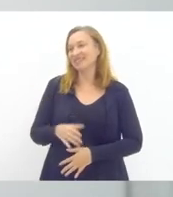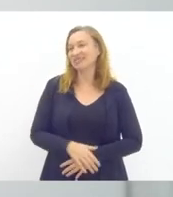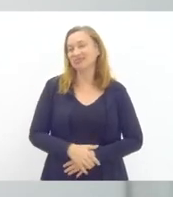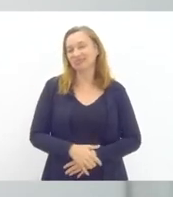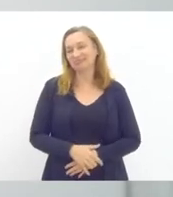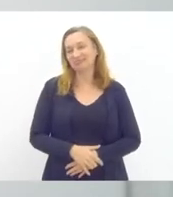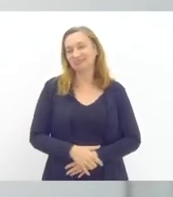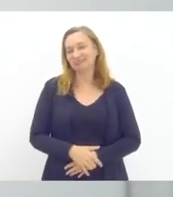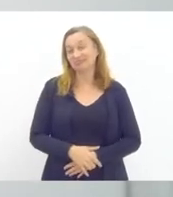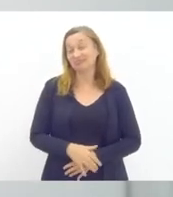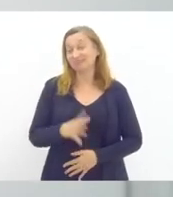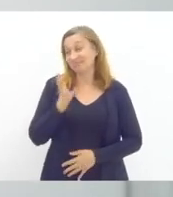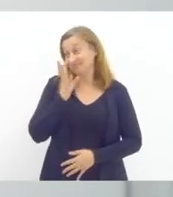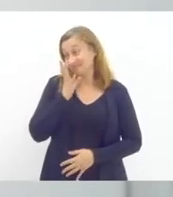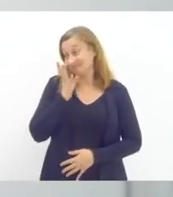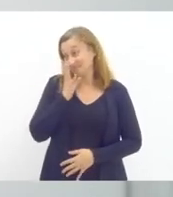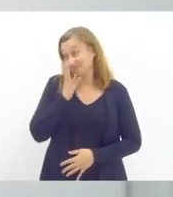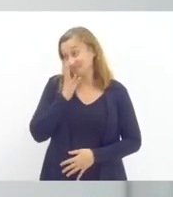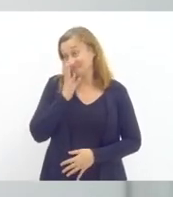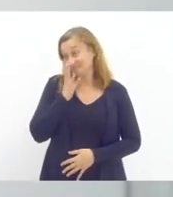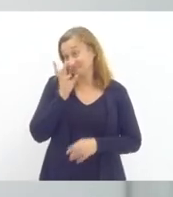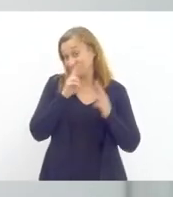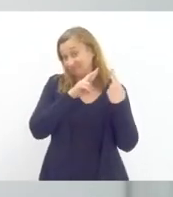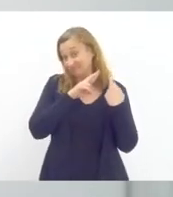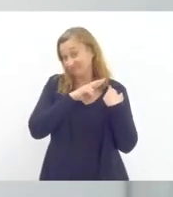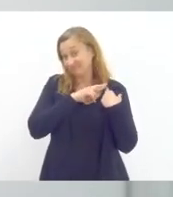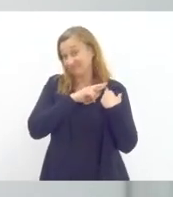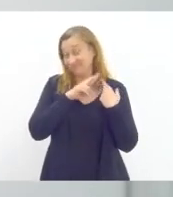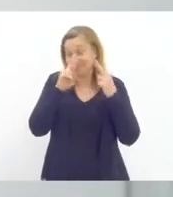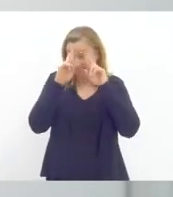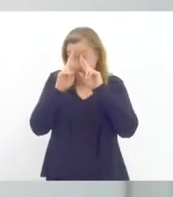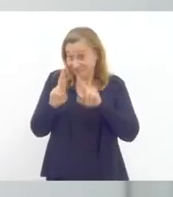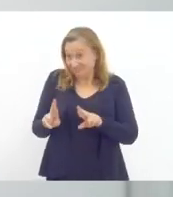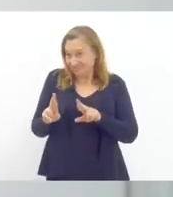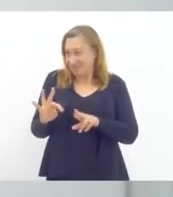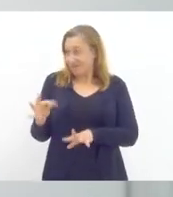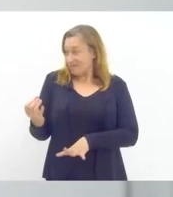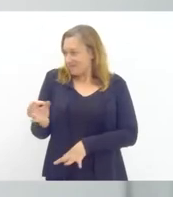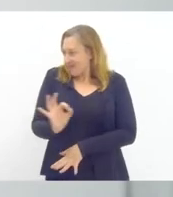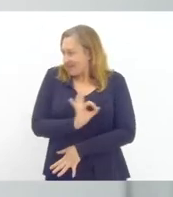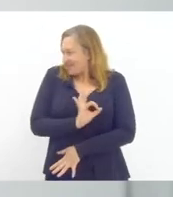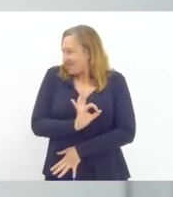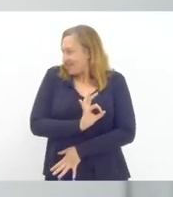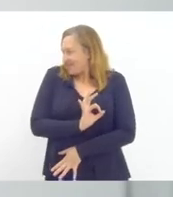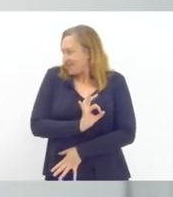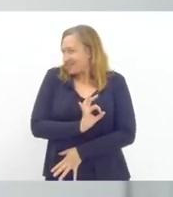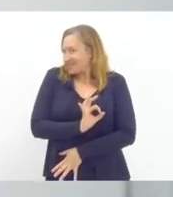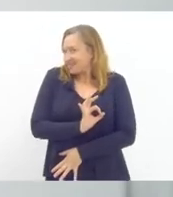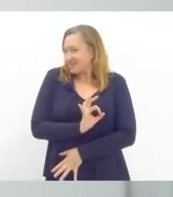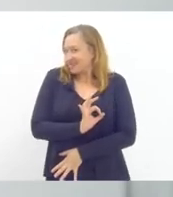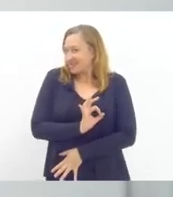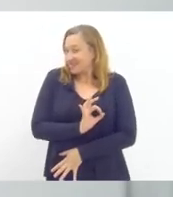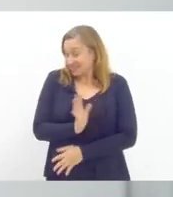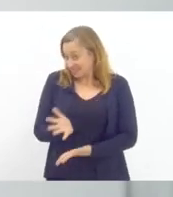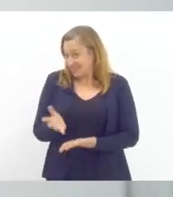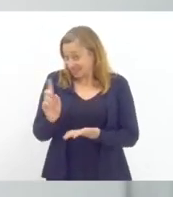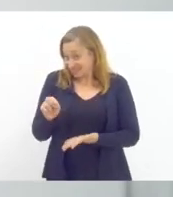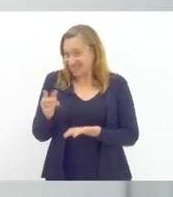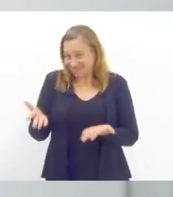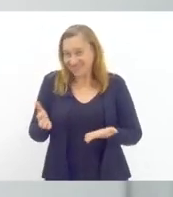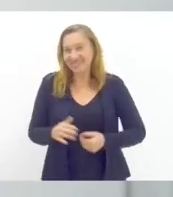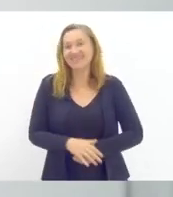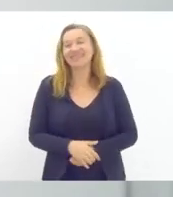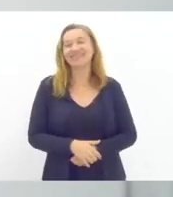da minha admiração do respeito é a Marta Rocha é a Marta Rocha né Eduardo Então